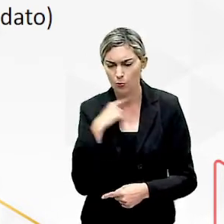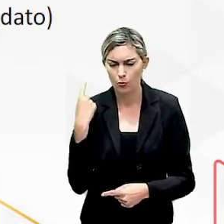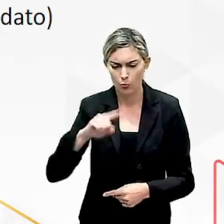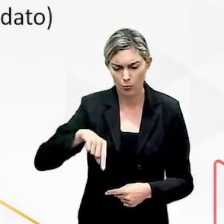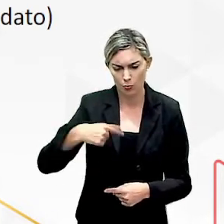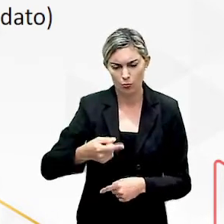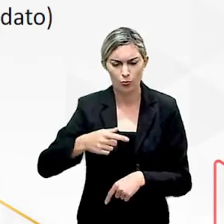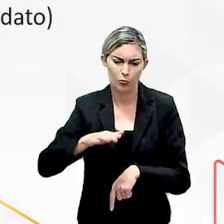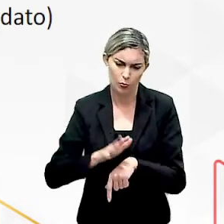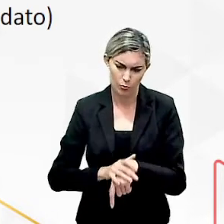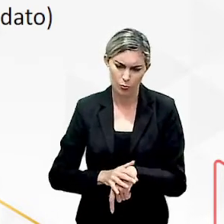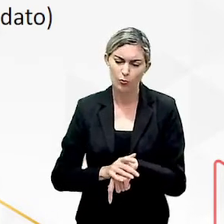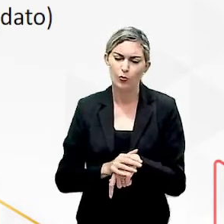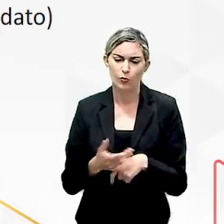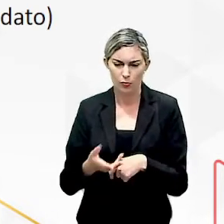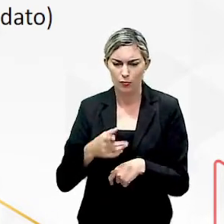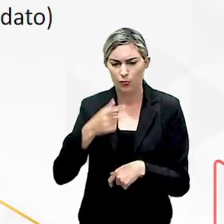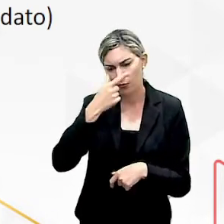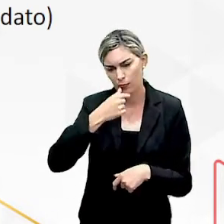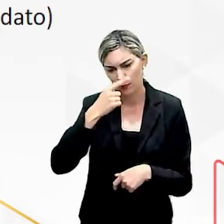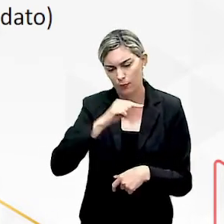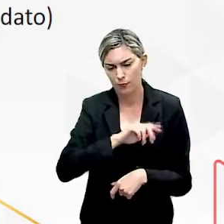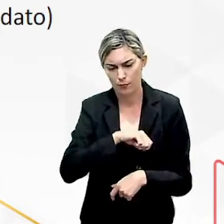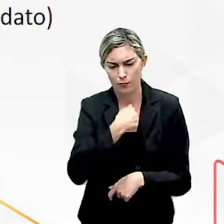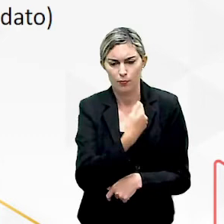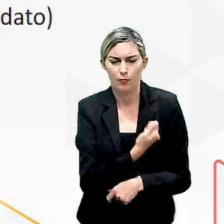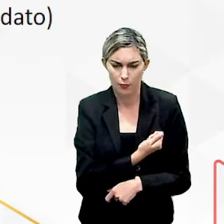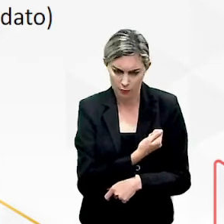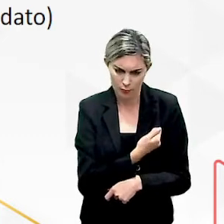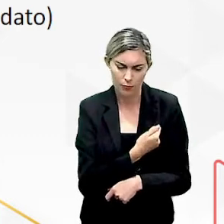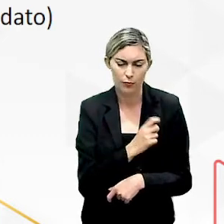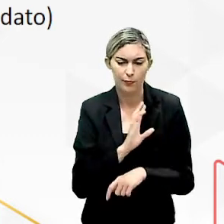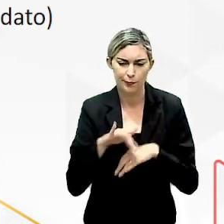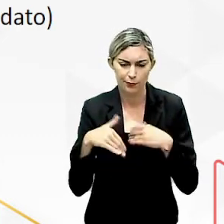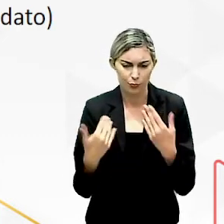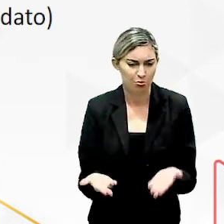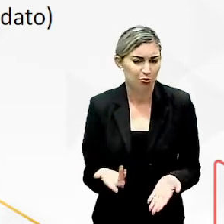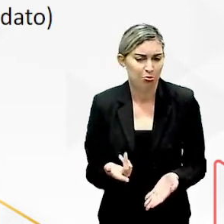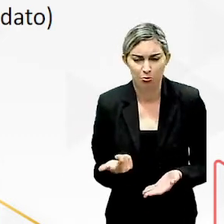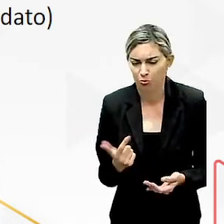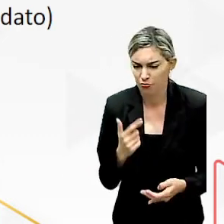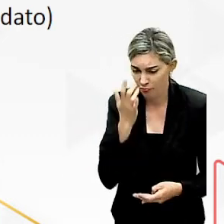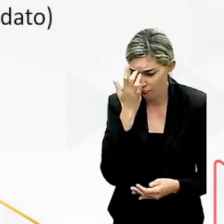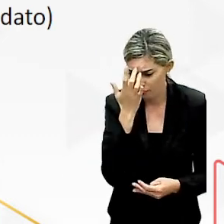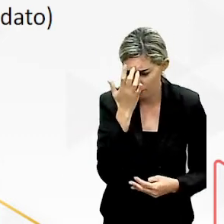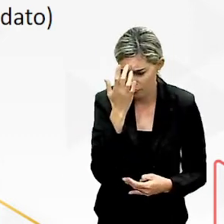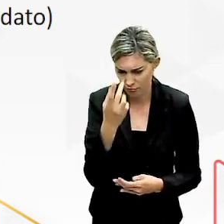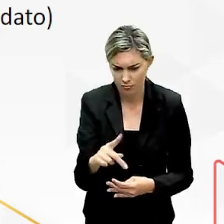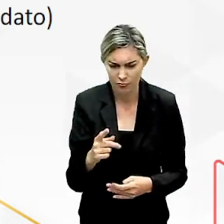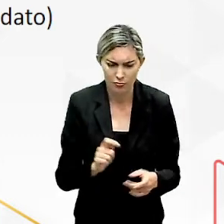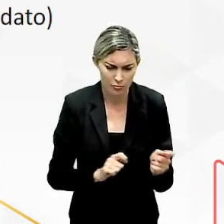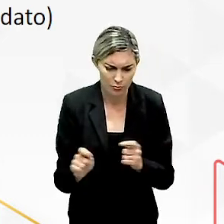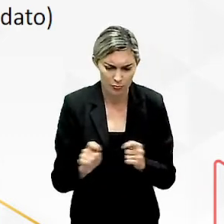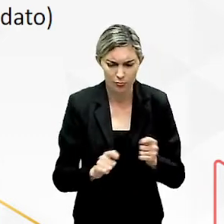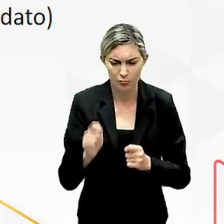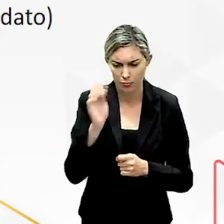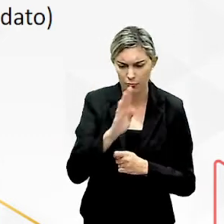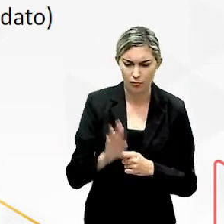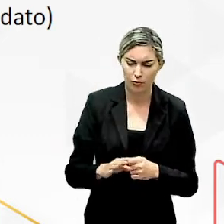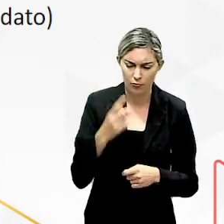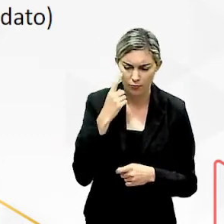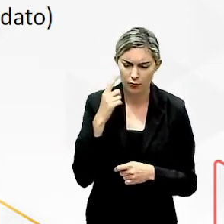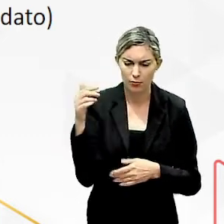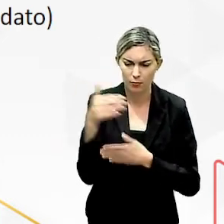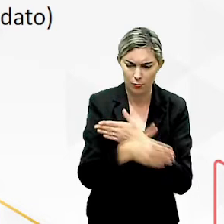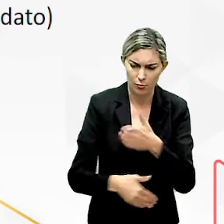de peste, né, da peste da gripe espanhola, enfim, não foi tão fácil para ele administrar o Brasil, visto que o Brasil